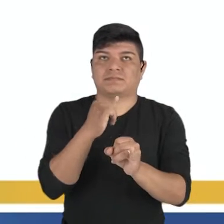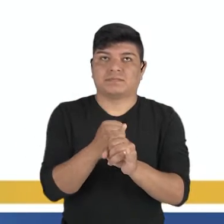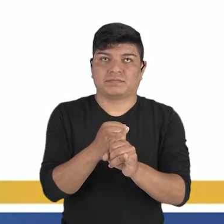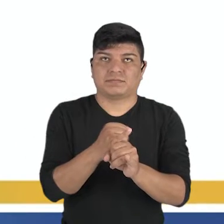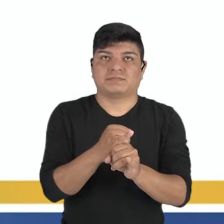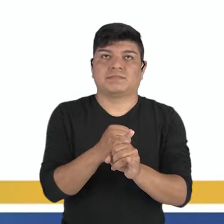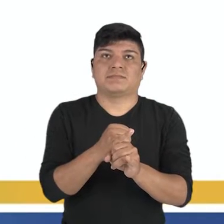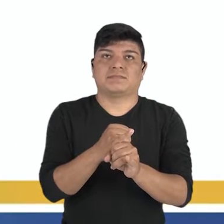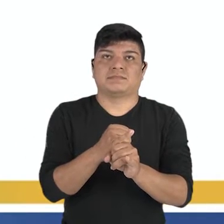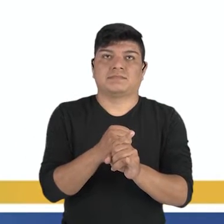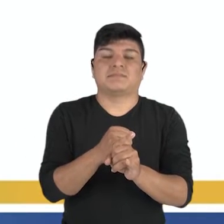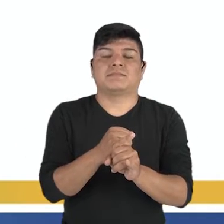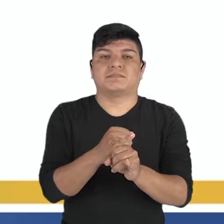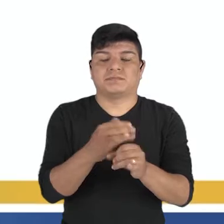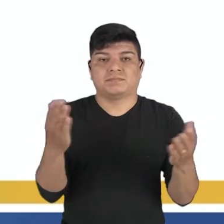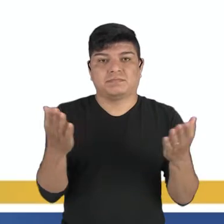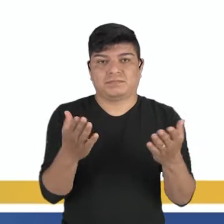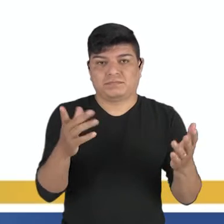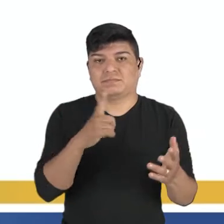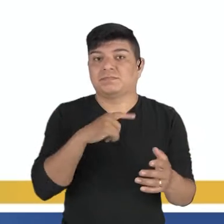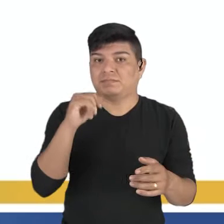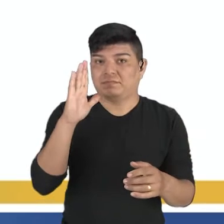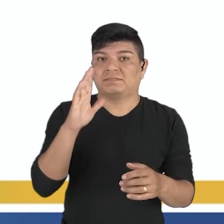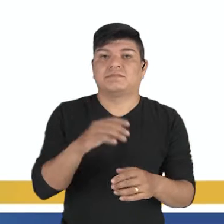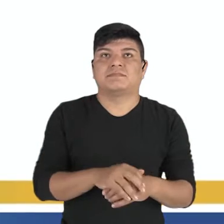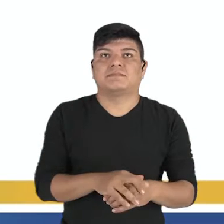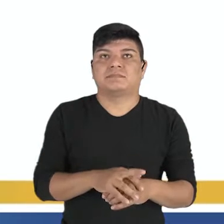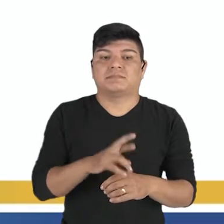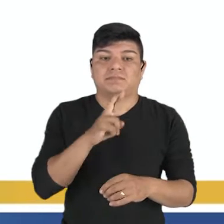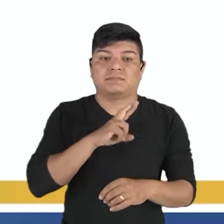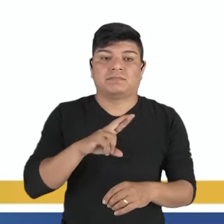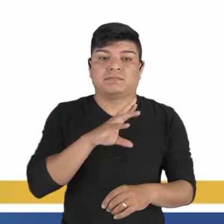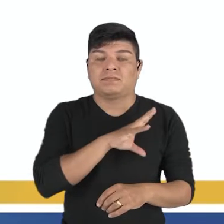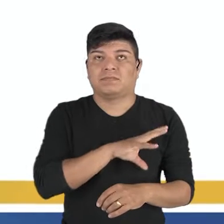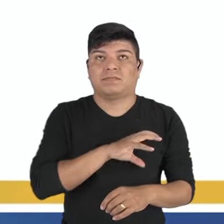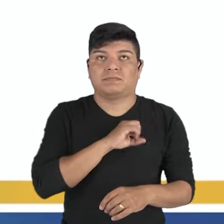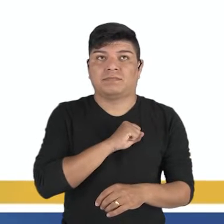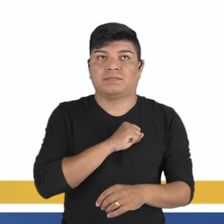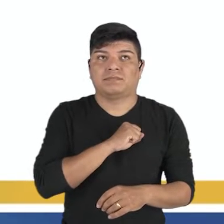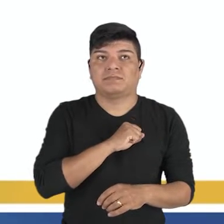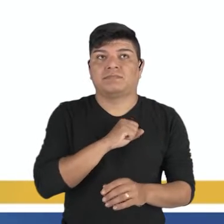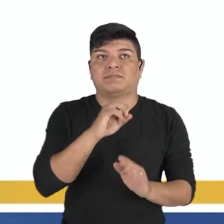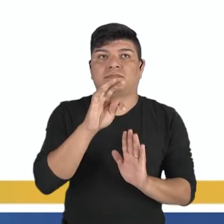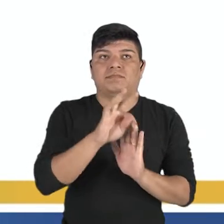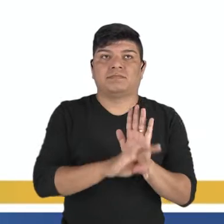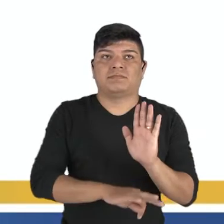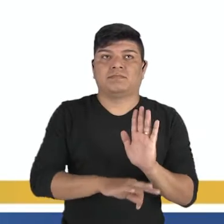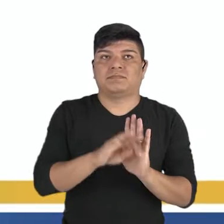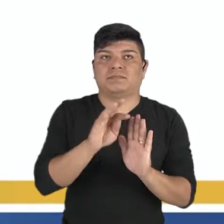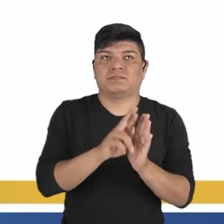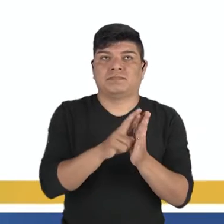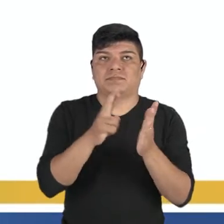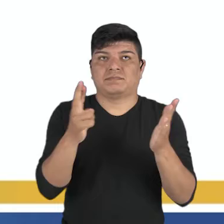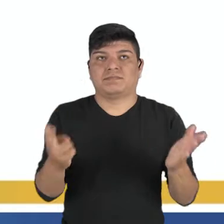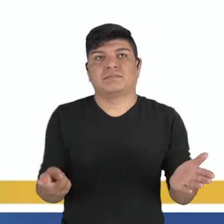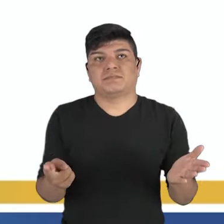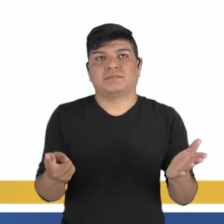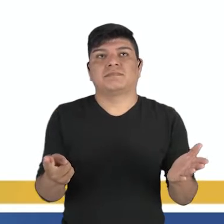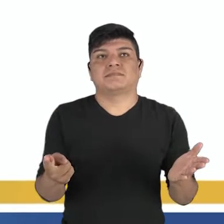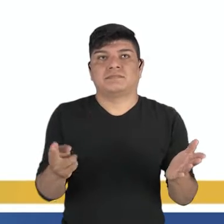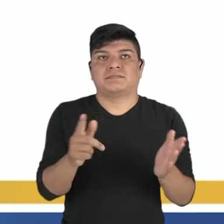que é o que a gente mais tem lido hoje em dia, né, gente? Romances, livros, textos, manuais, revistas,